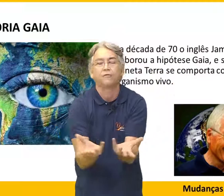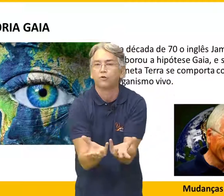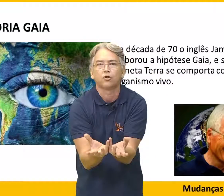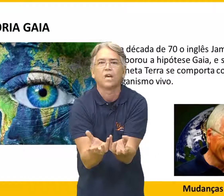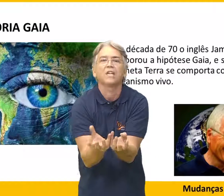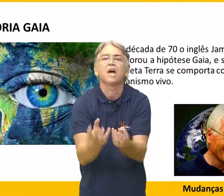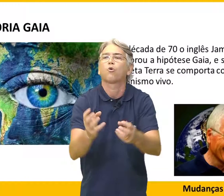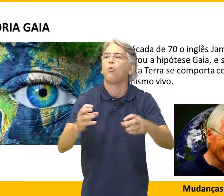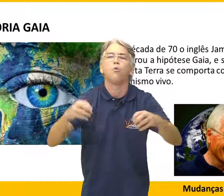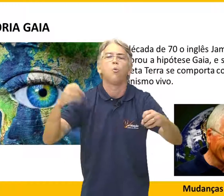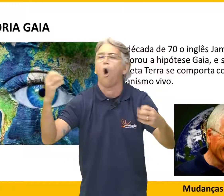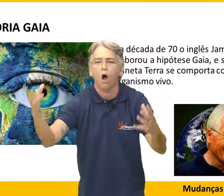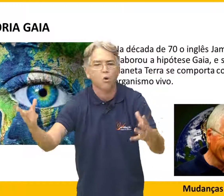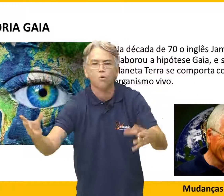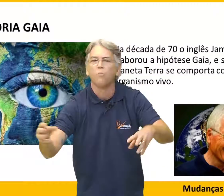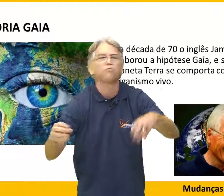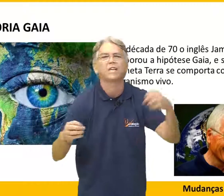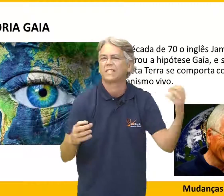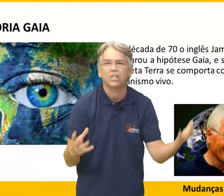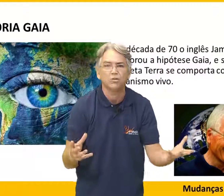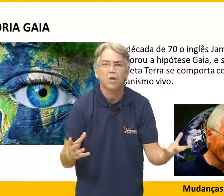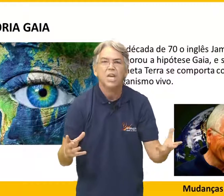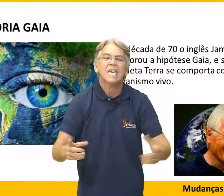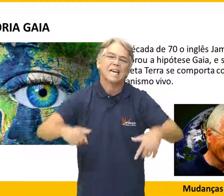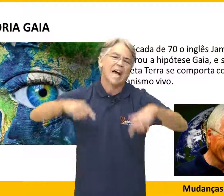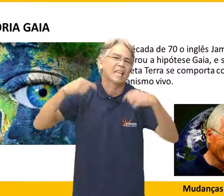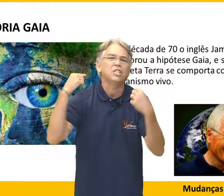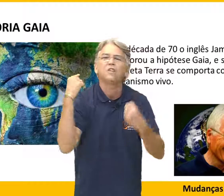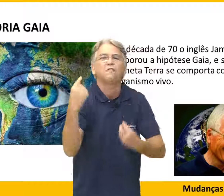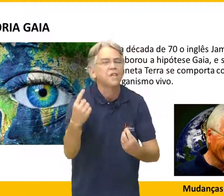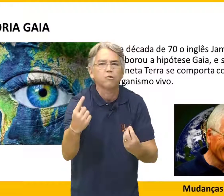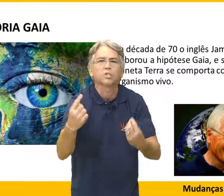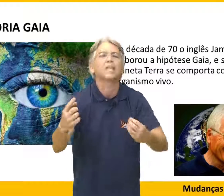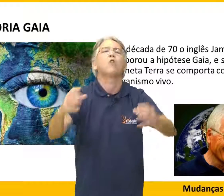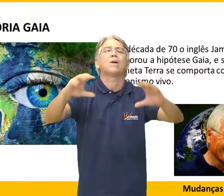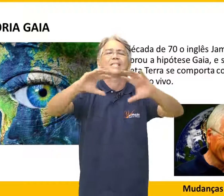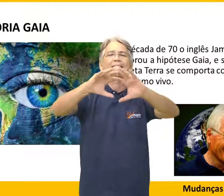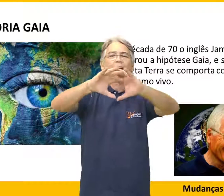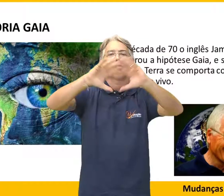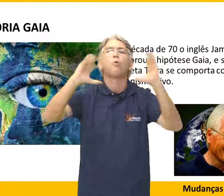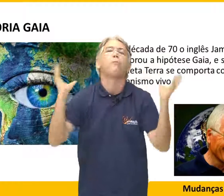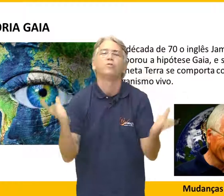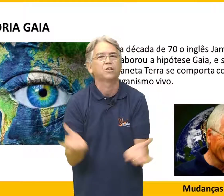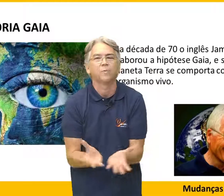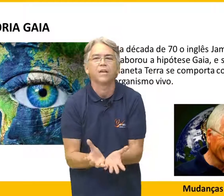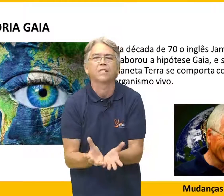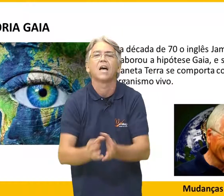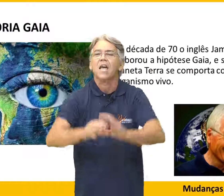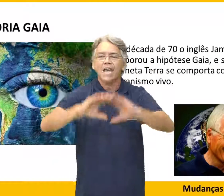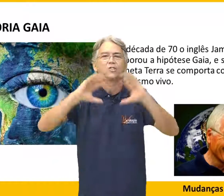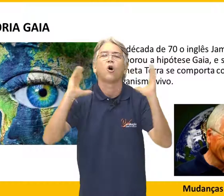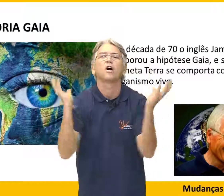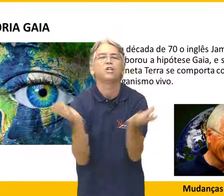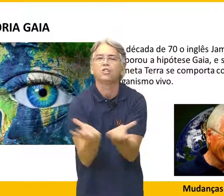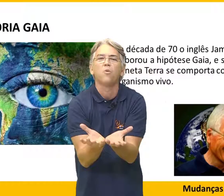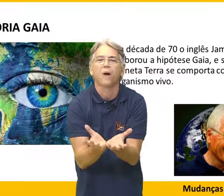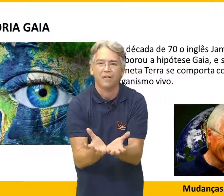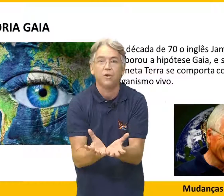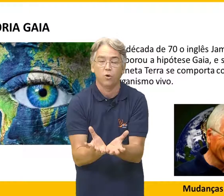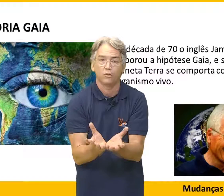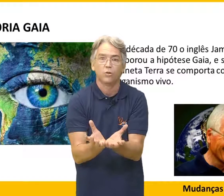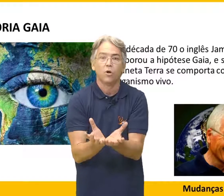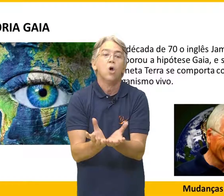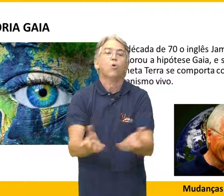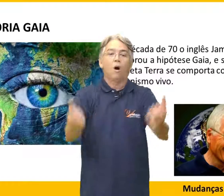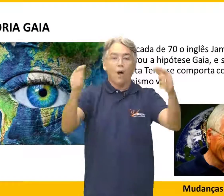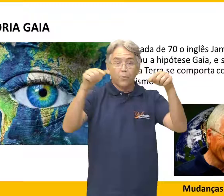espécie funcionaria como um órgão, como um tecido, e cada indivíduo seria uma célula compondo esse planeta, esse organismo